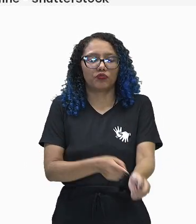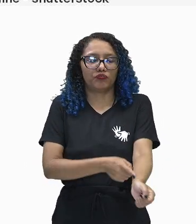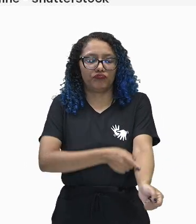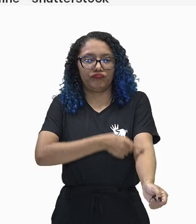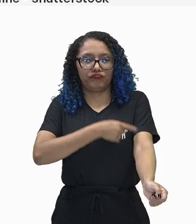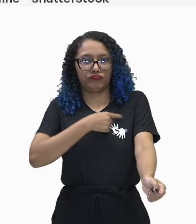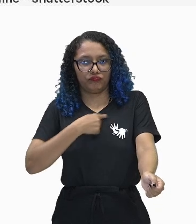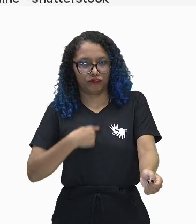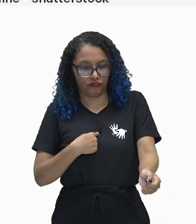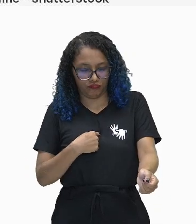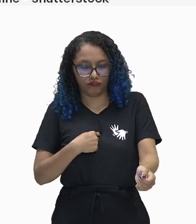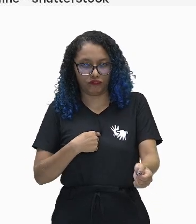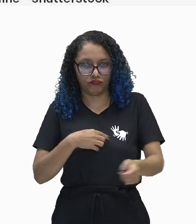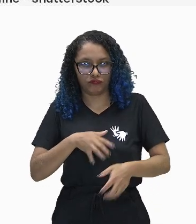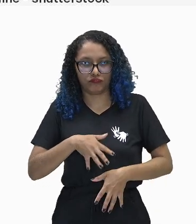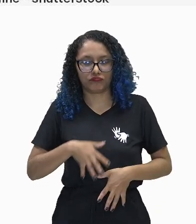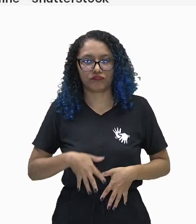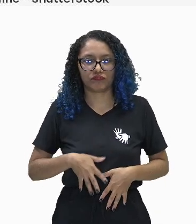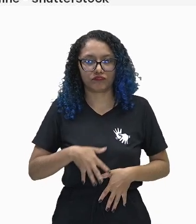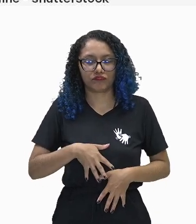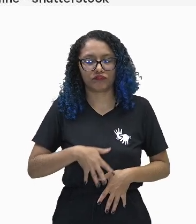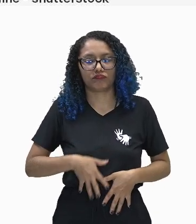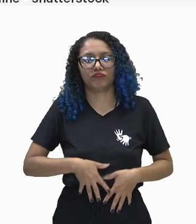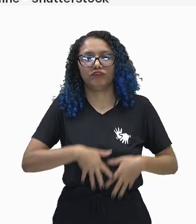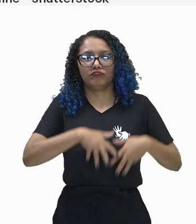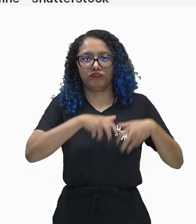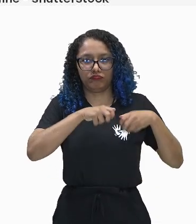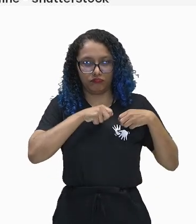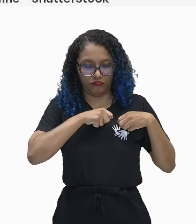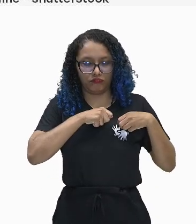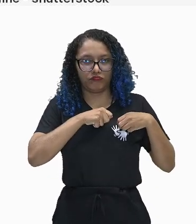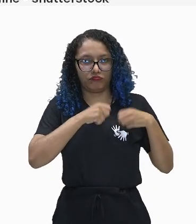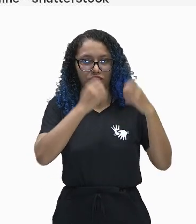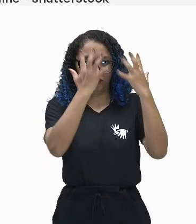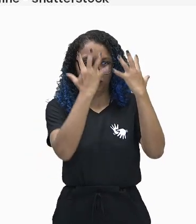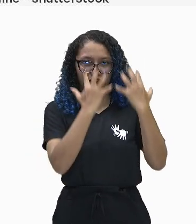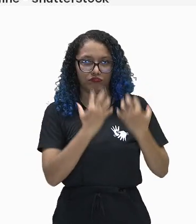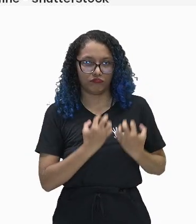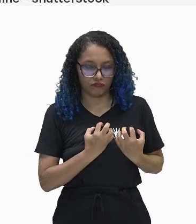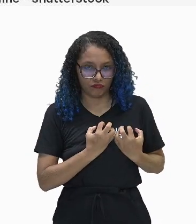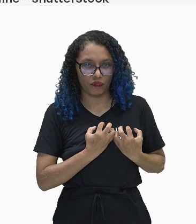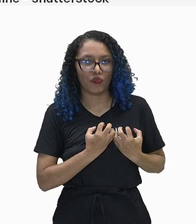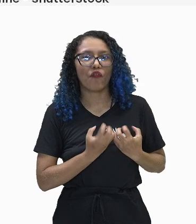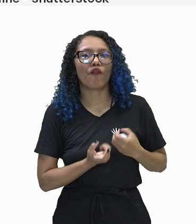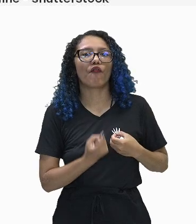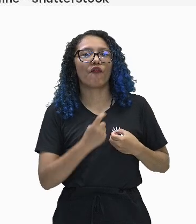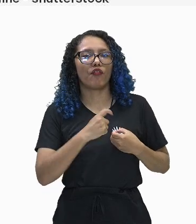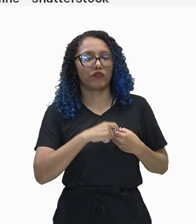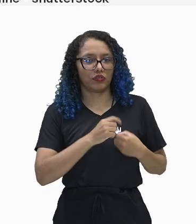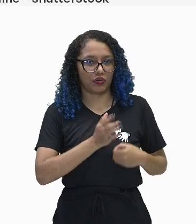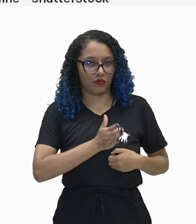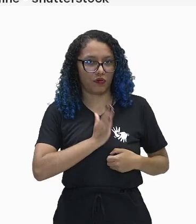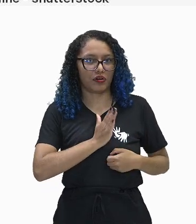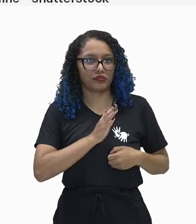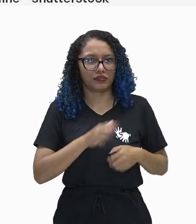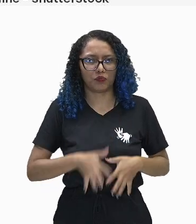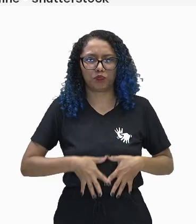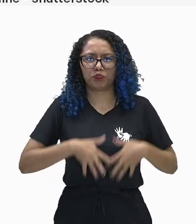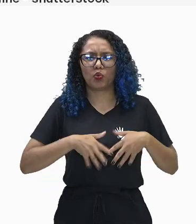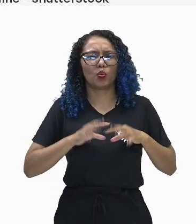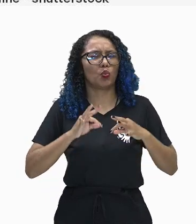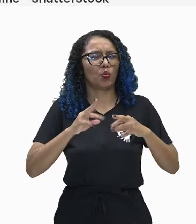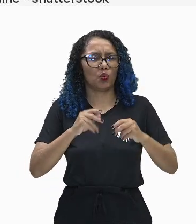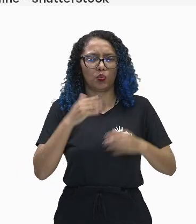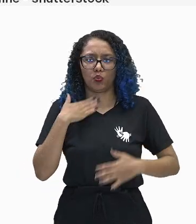ele é bombeado ali, ele vem recolhendo de todo o corpo para o coração, e